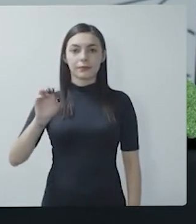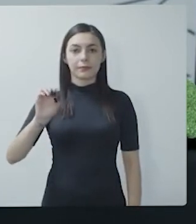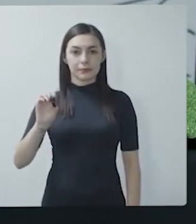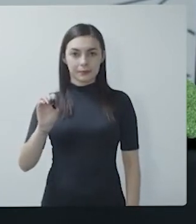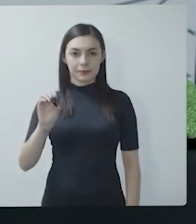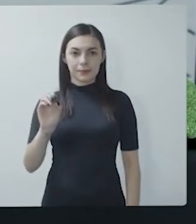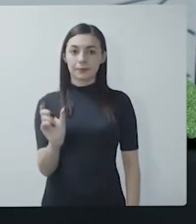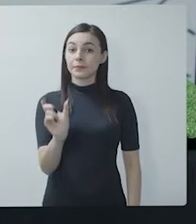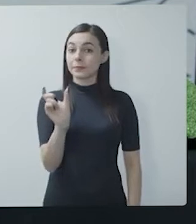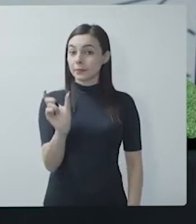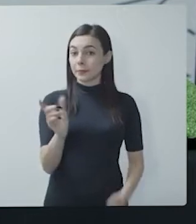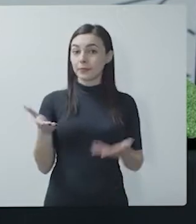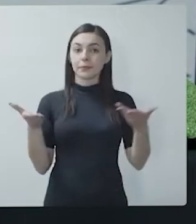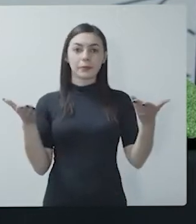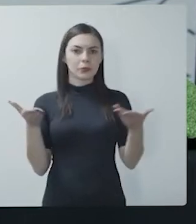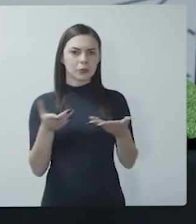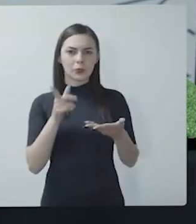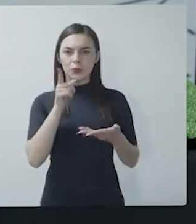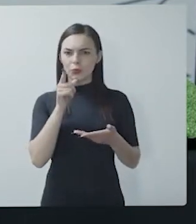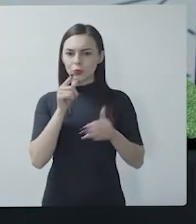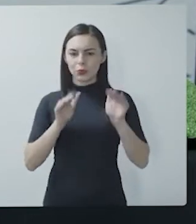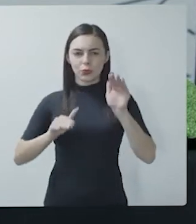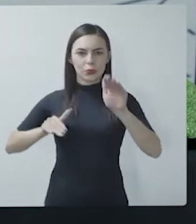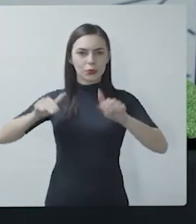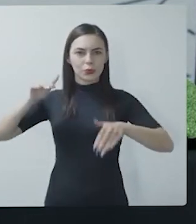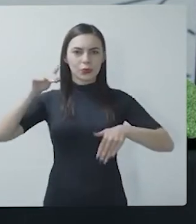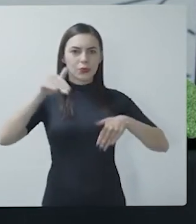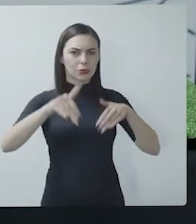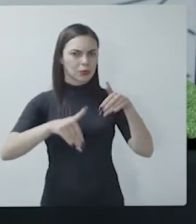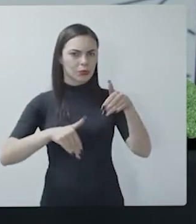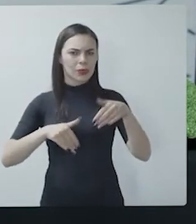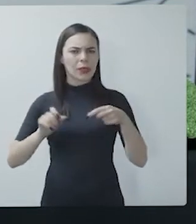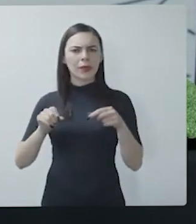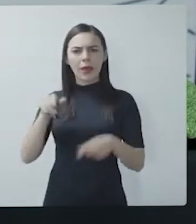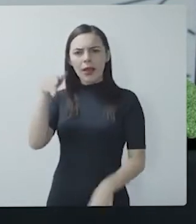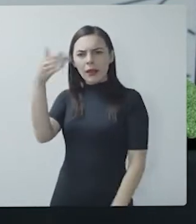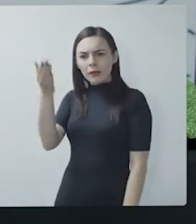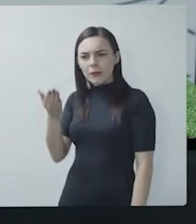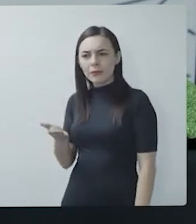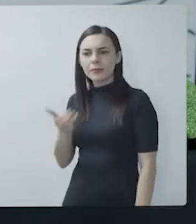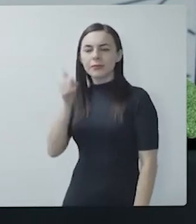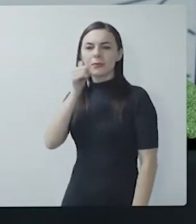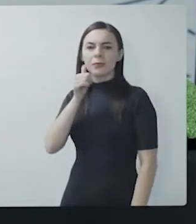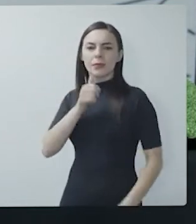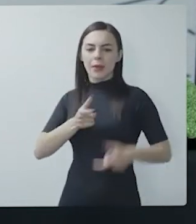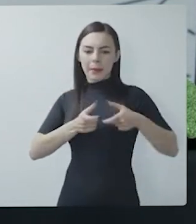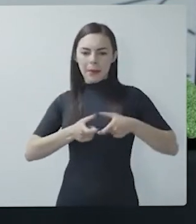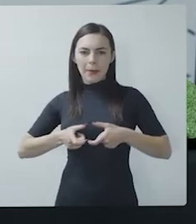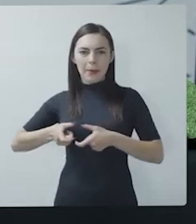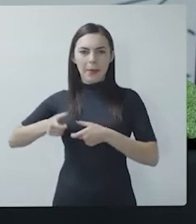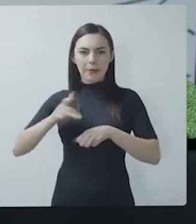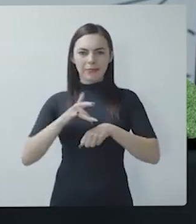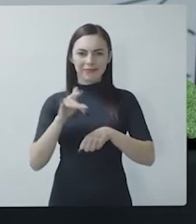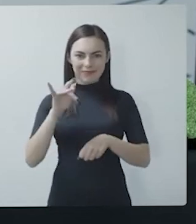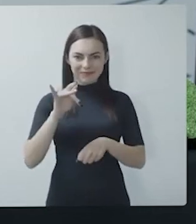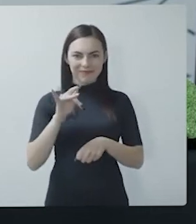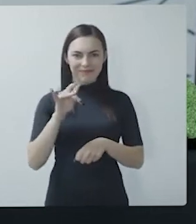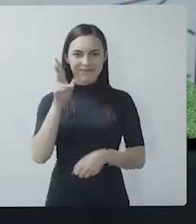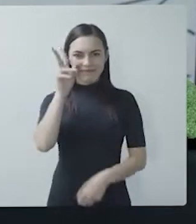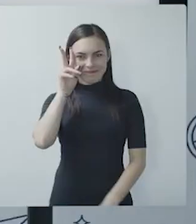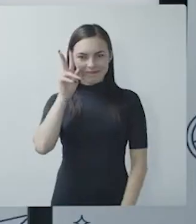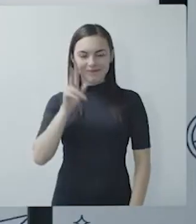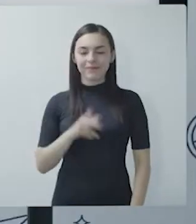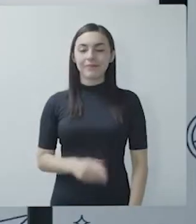E a nossa palavra de hoje é natação, em homenagem à nossa nadadora que ganhou as 3 medalhas de ouro. Então vamos